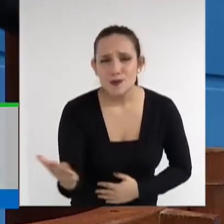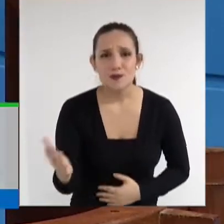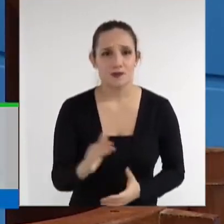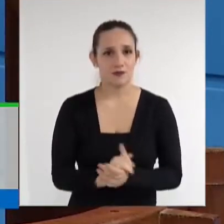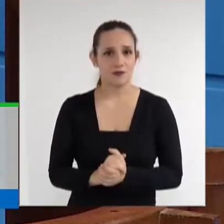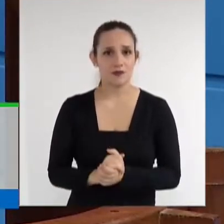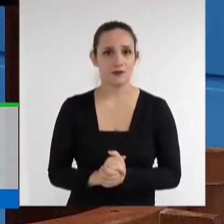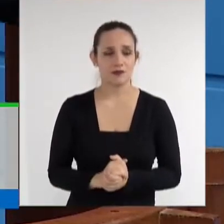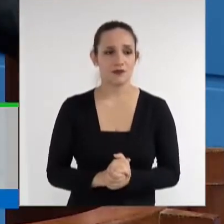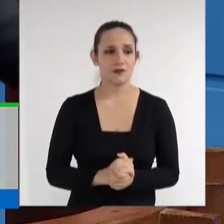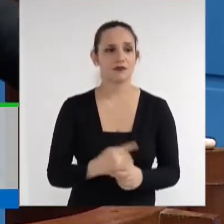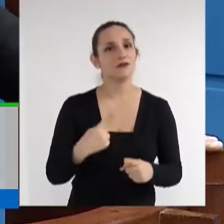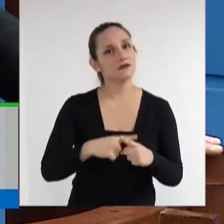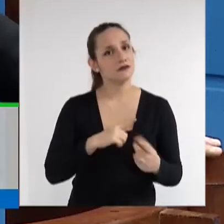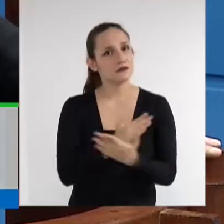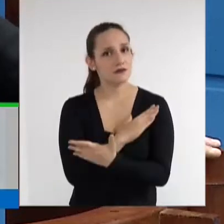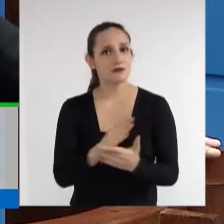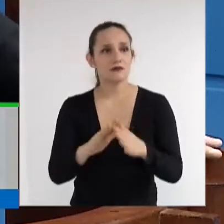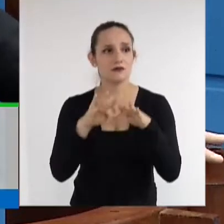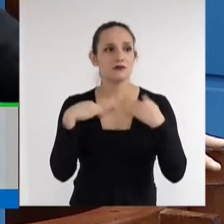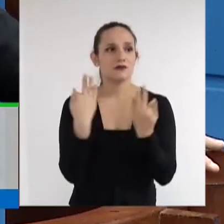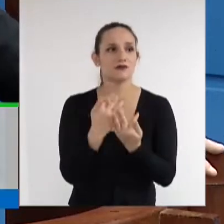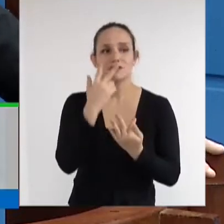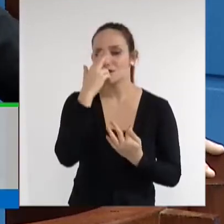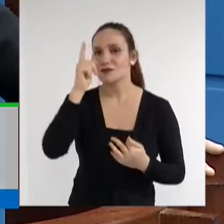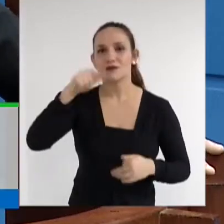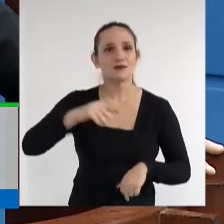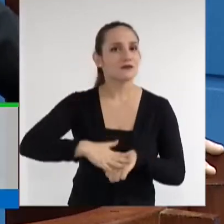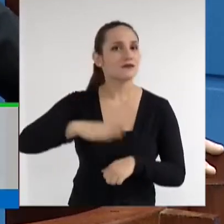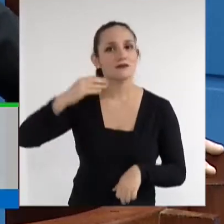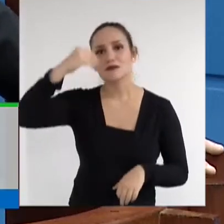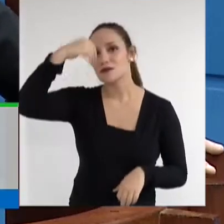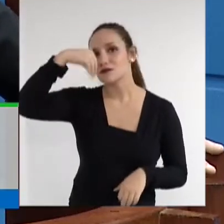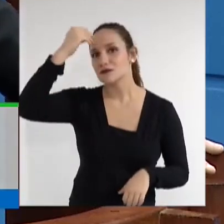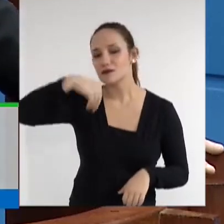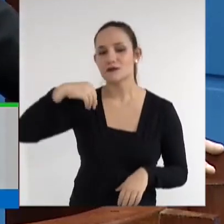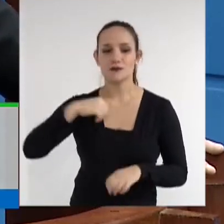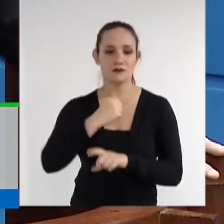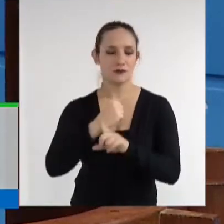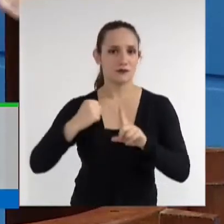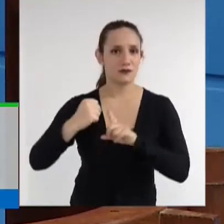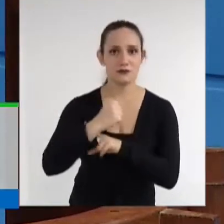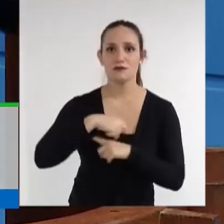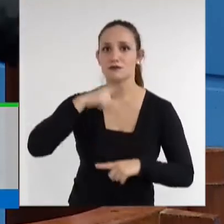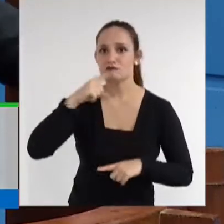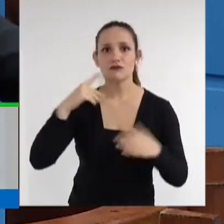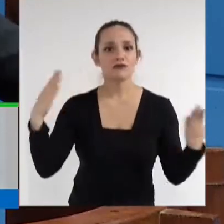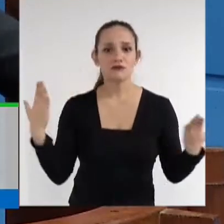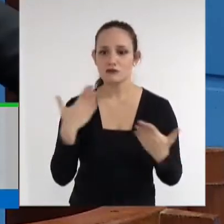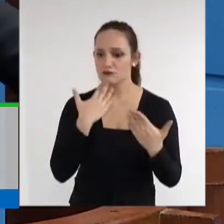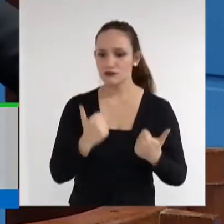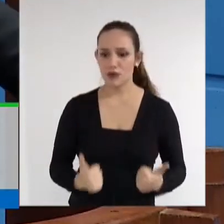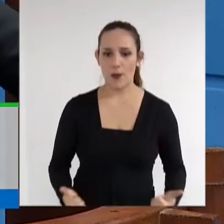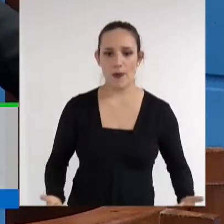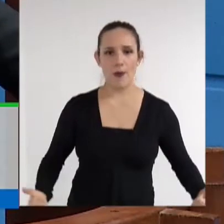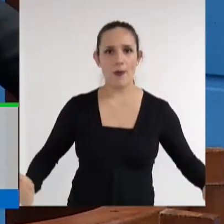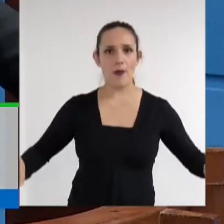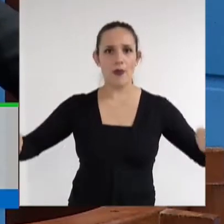aquelas situações de vulnerabilidade social, melhoraram